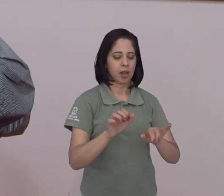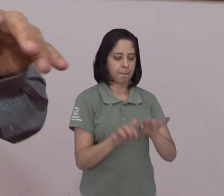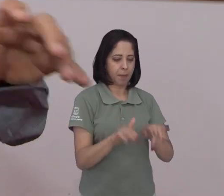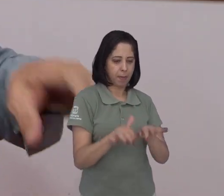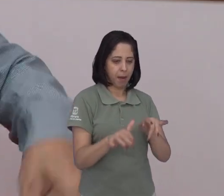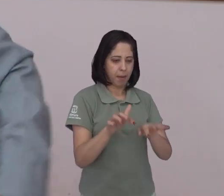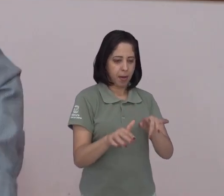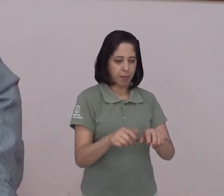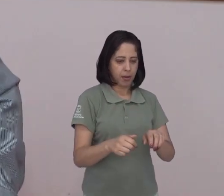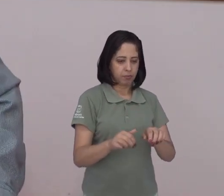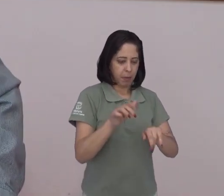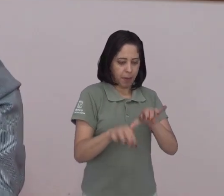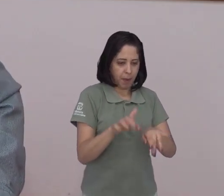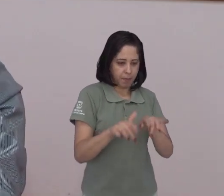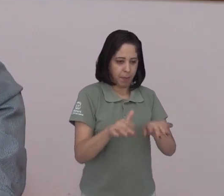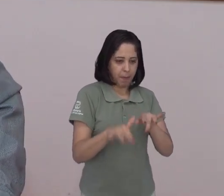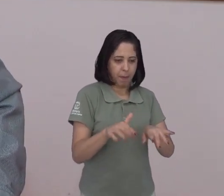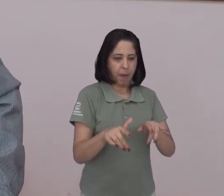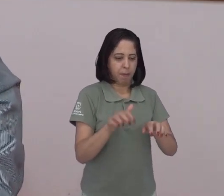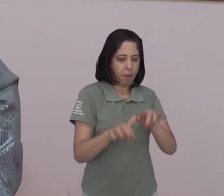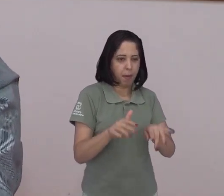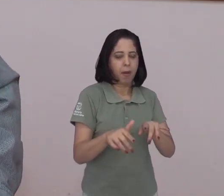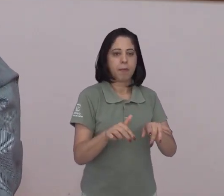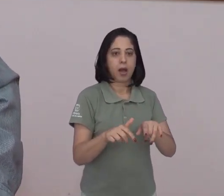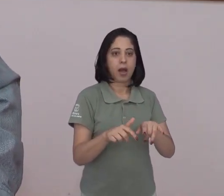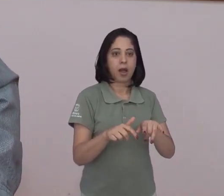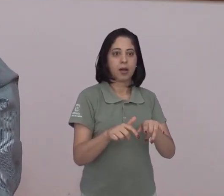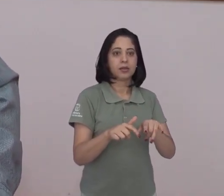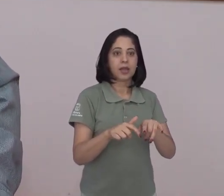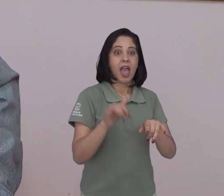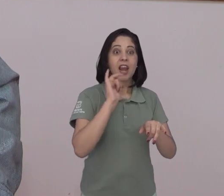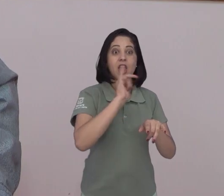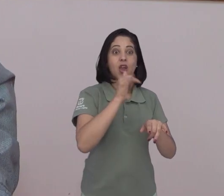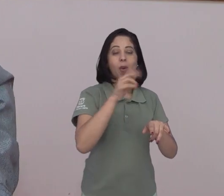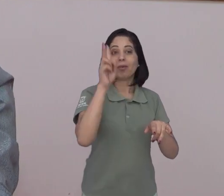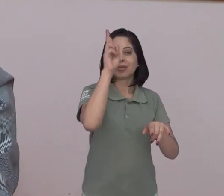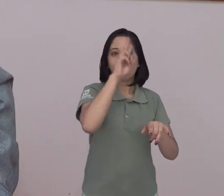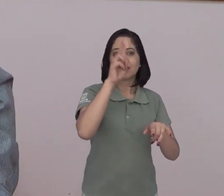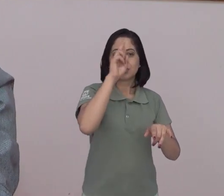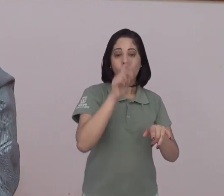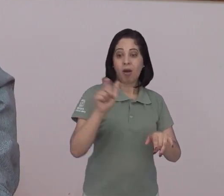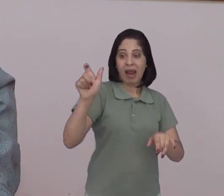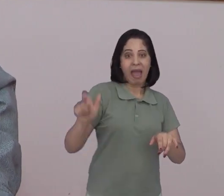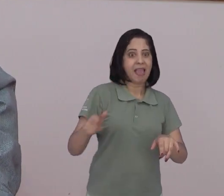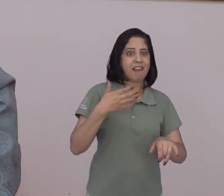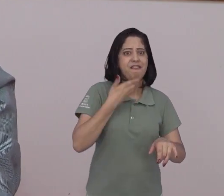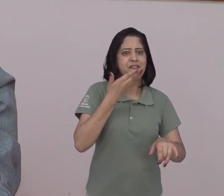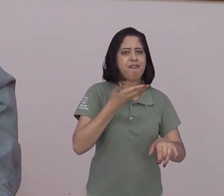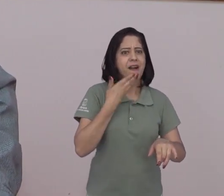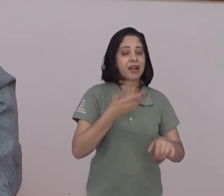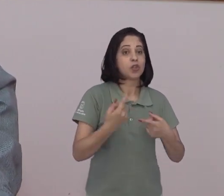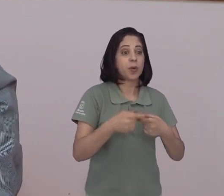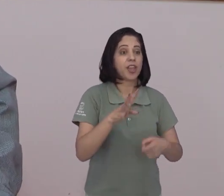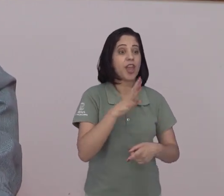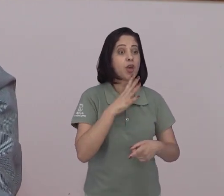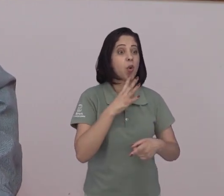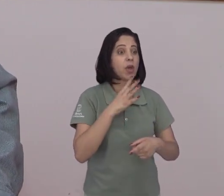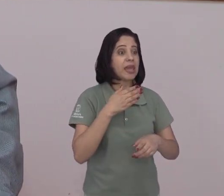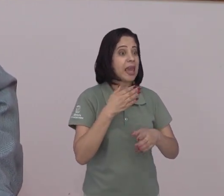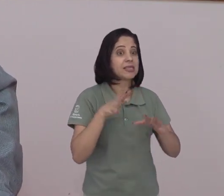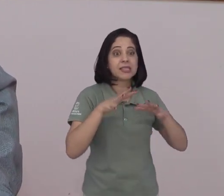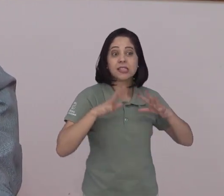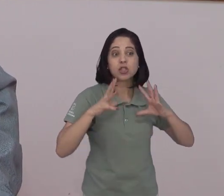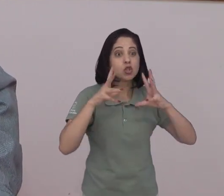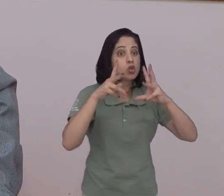ele, entendeu? Ah, esse material de quem? Ah, da rua Vilaça. E ele tinha assim, uma facilidade para escrever, porque